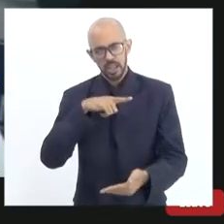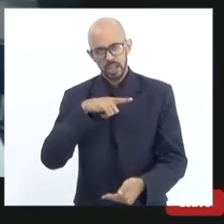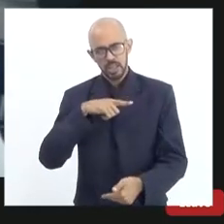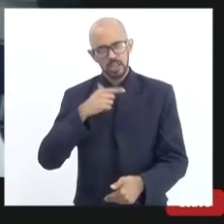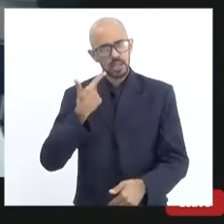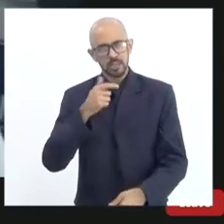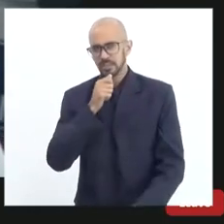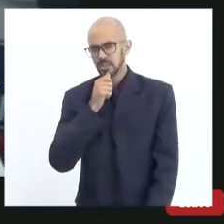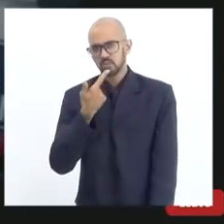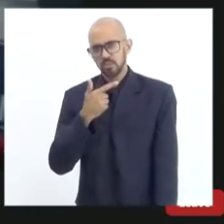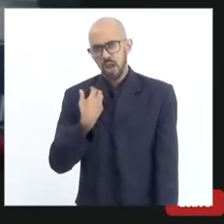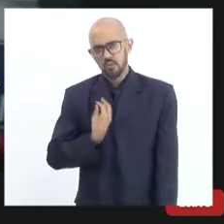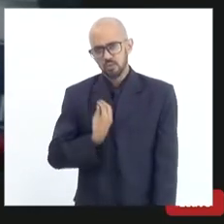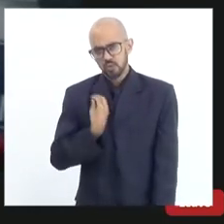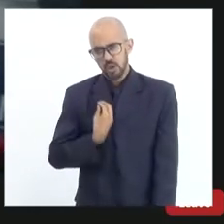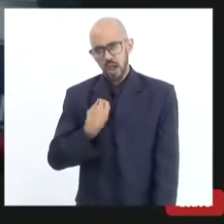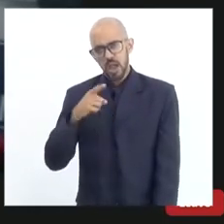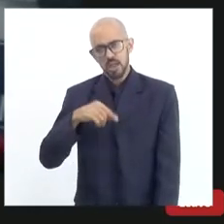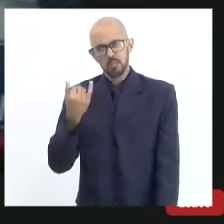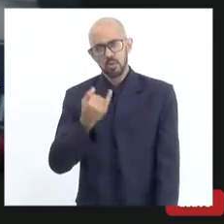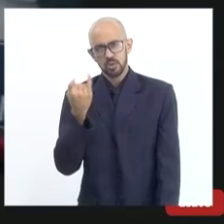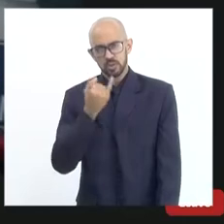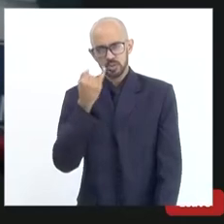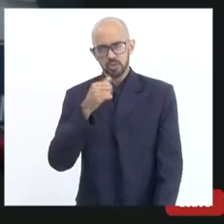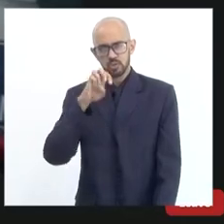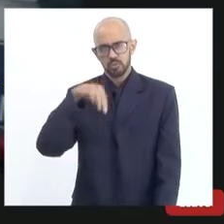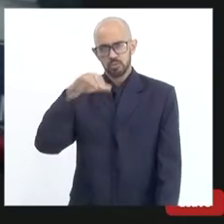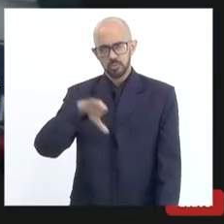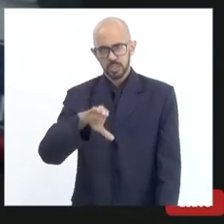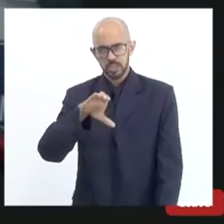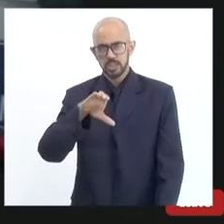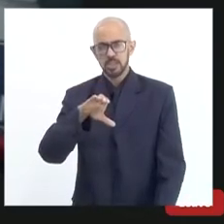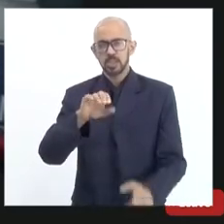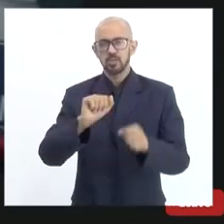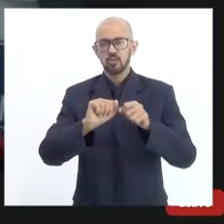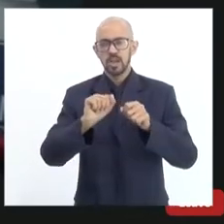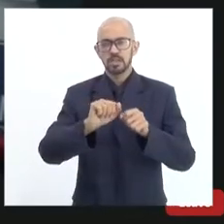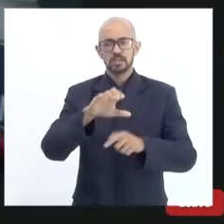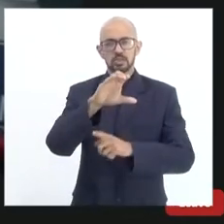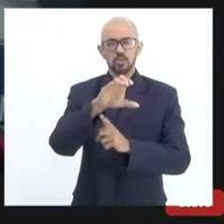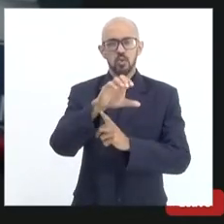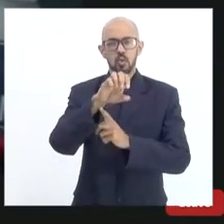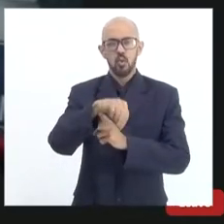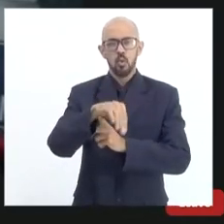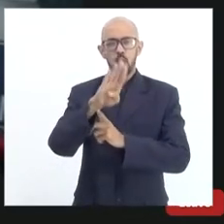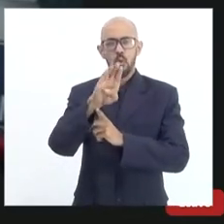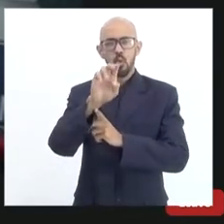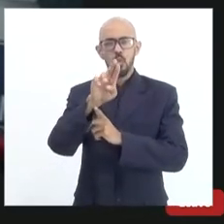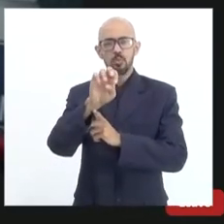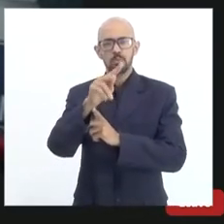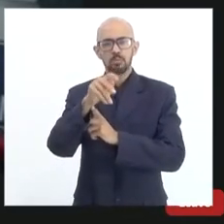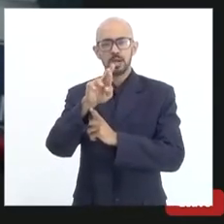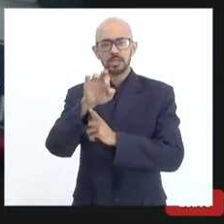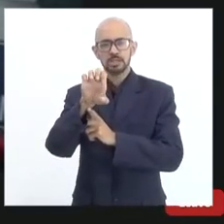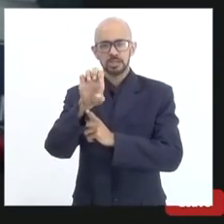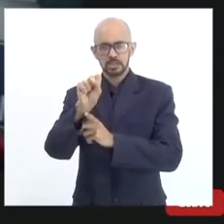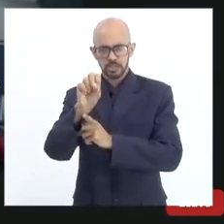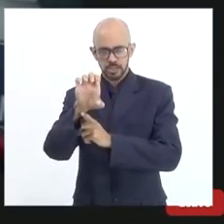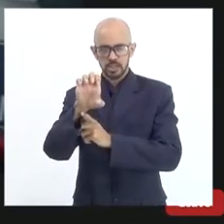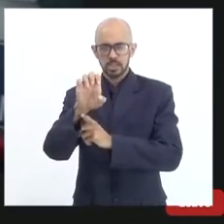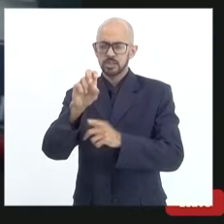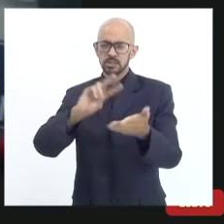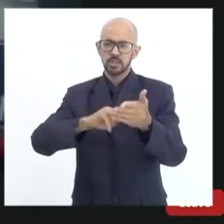que a gente faça, né, o deputado Mink faça o cumpra-se, né, dessas leis para que a gente possa